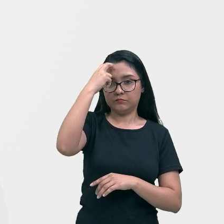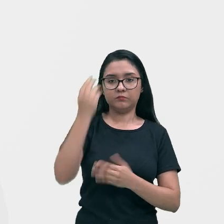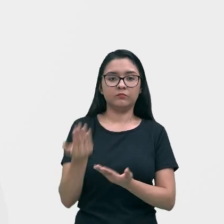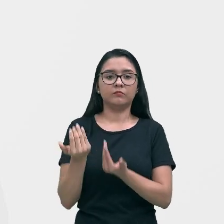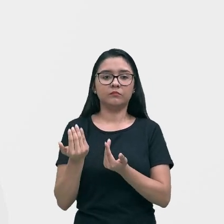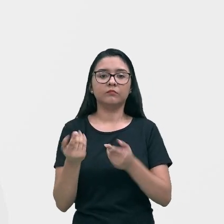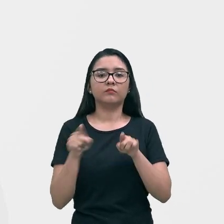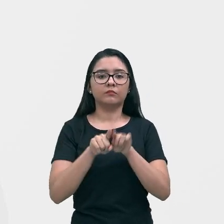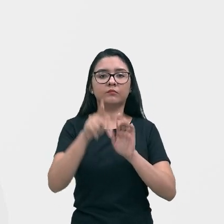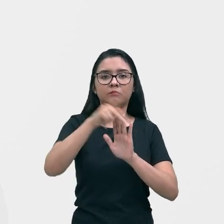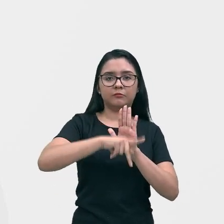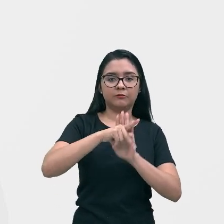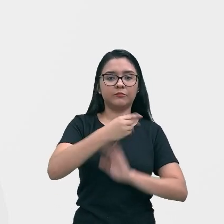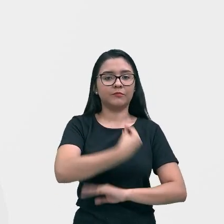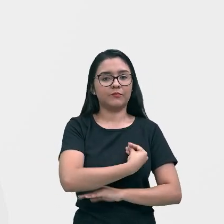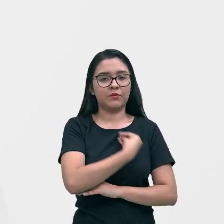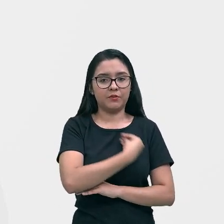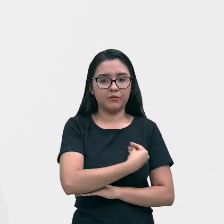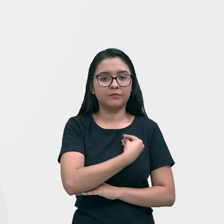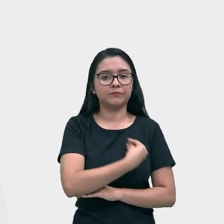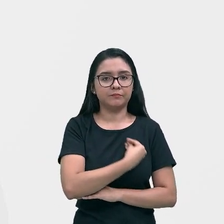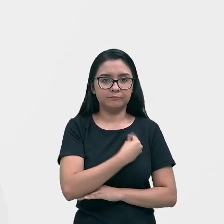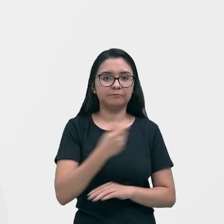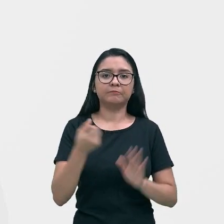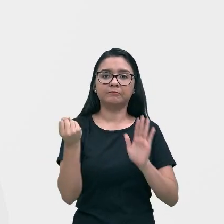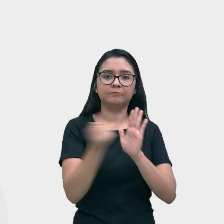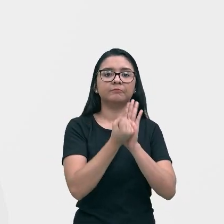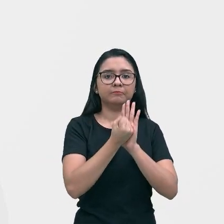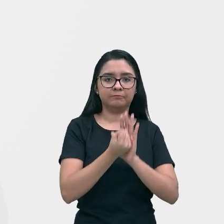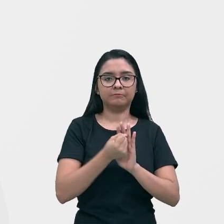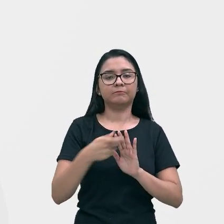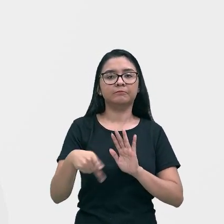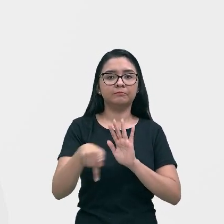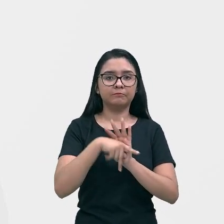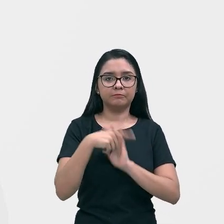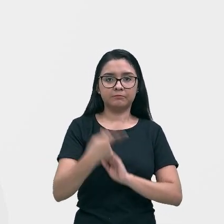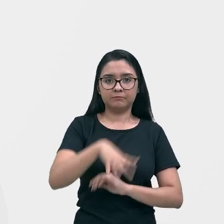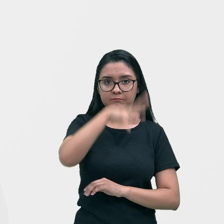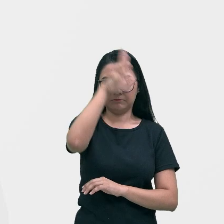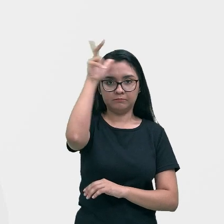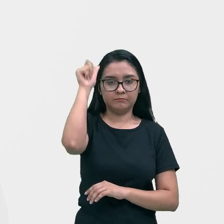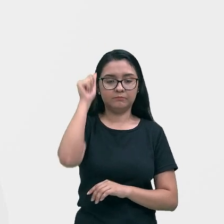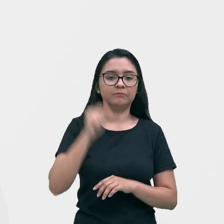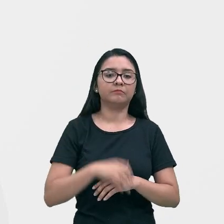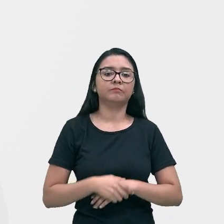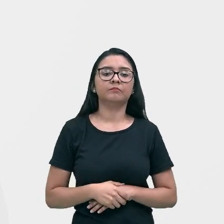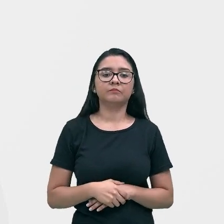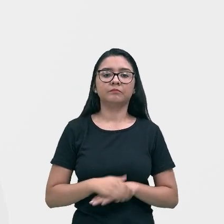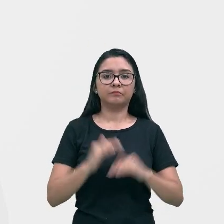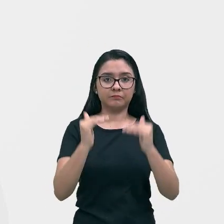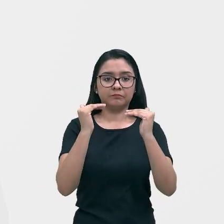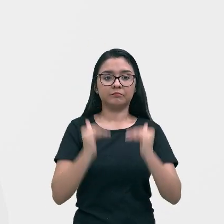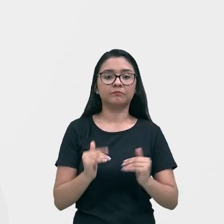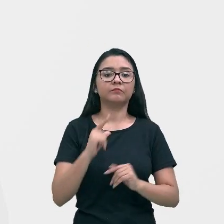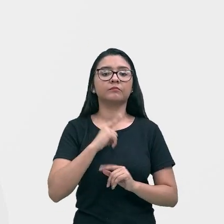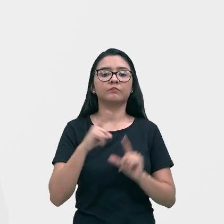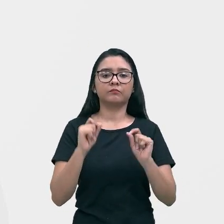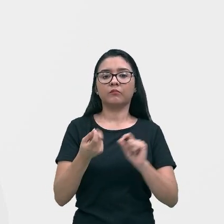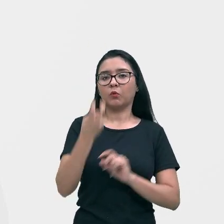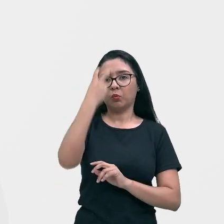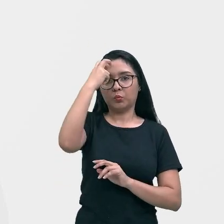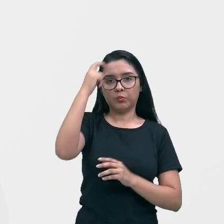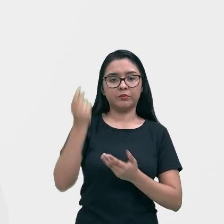juvenis e projetos de vida a partir dos patrimônios amazônicos. Como detalhamento desse objeto, nós vamos falar sobre